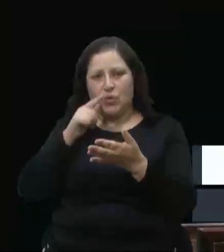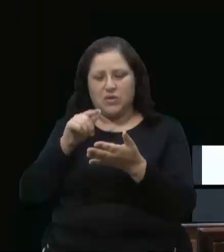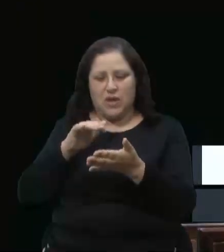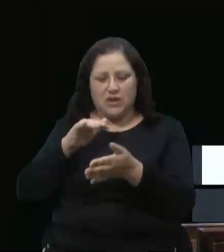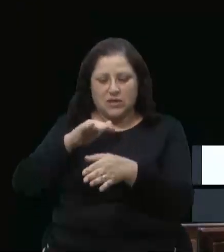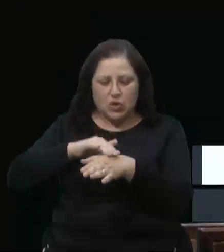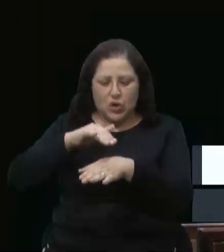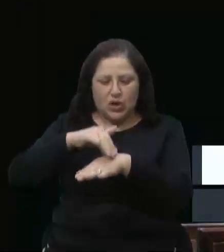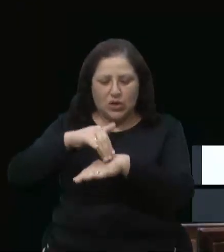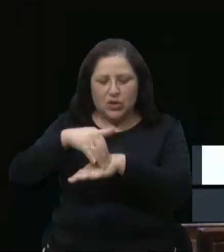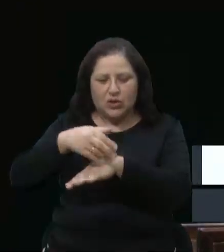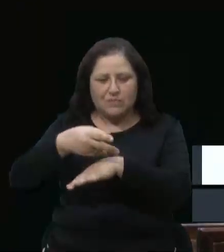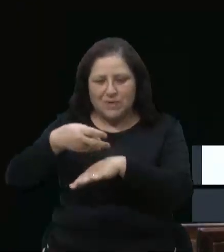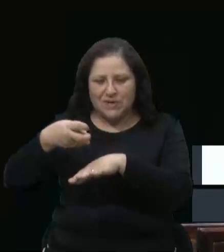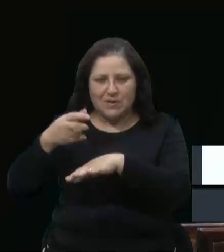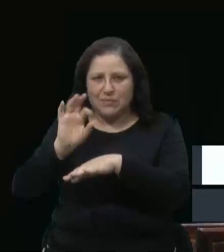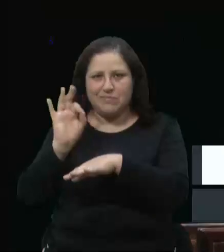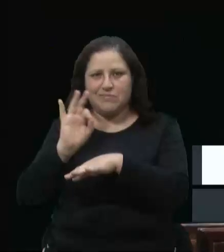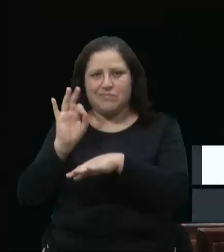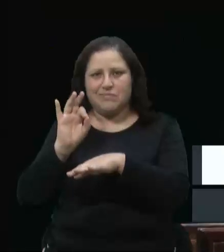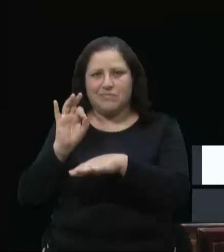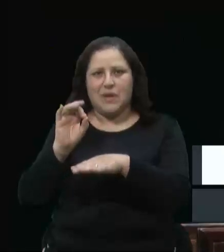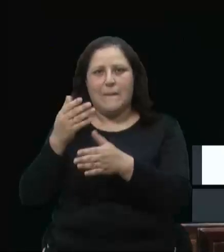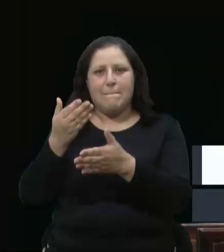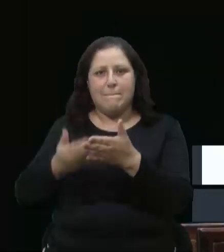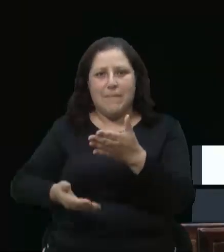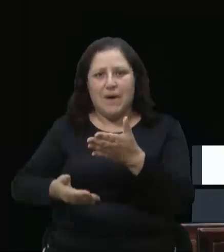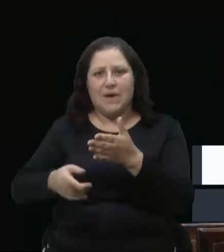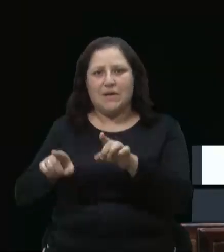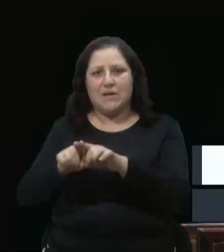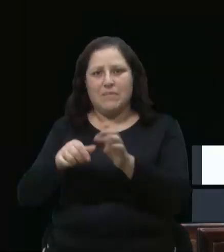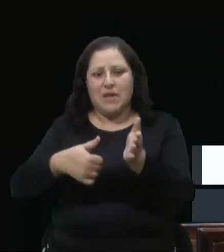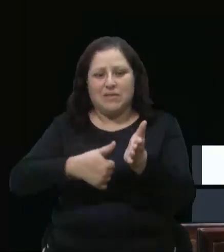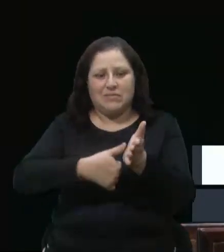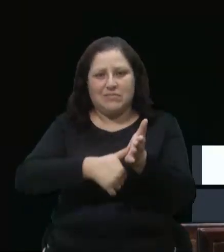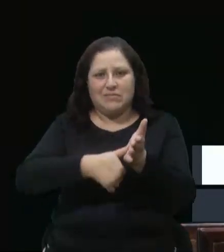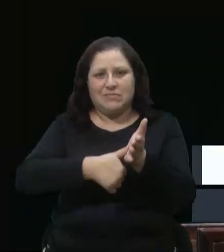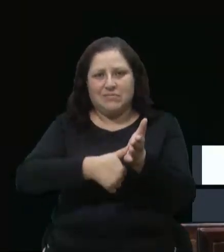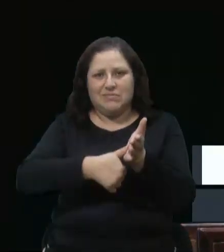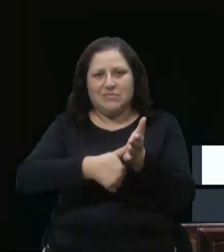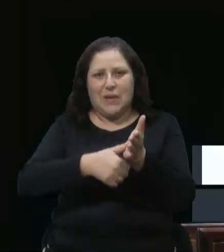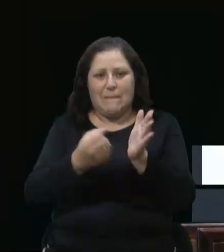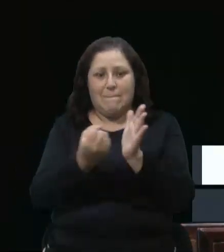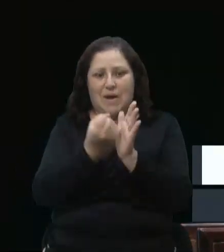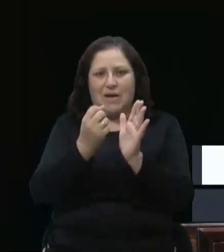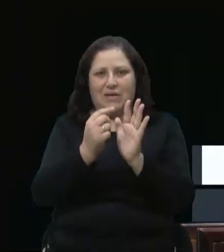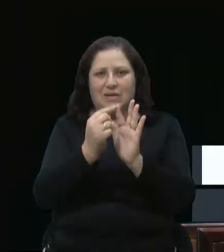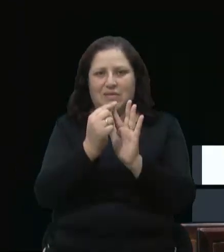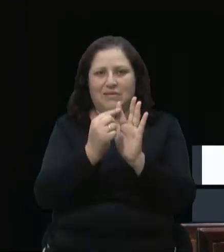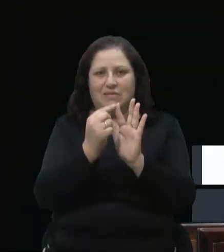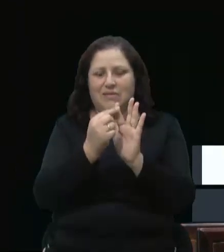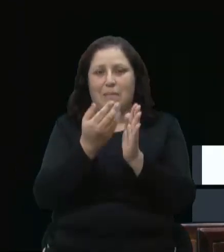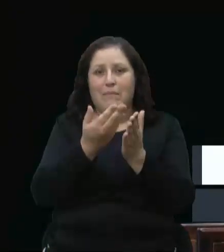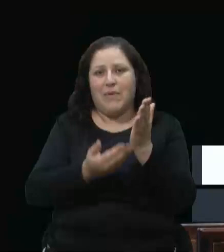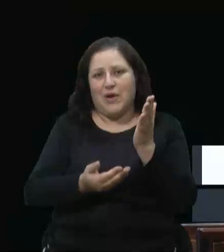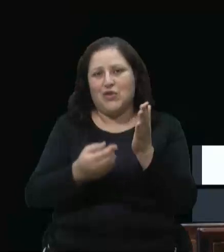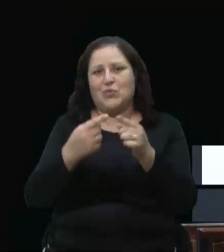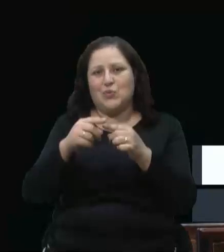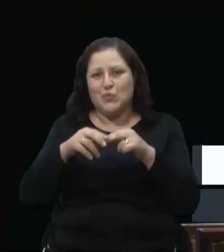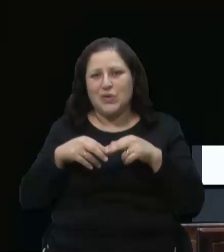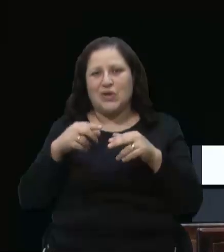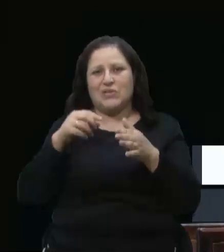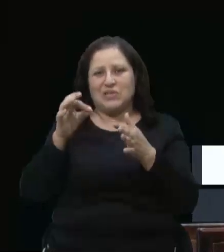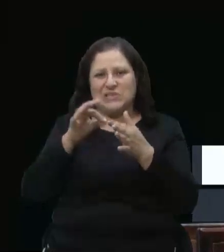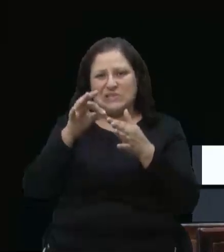mais nem a digital, né? De tanta agressão que acaba sofrendo. Então é um tema muito